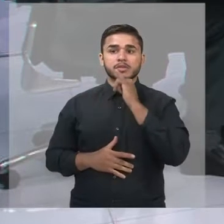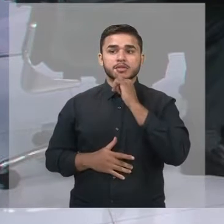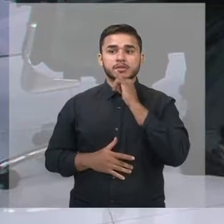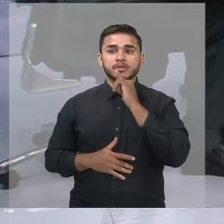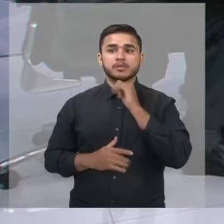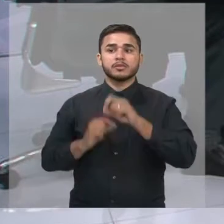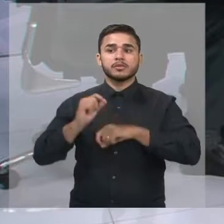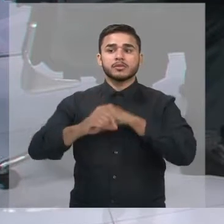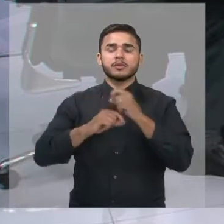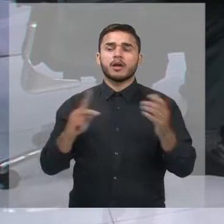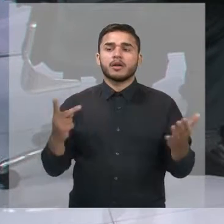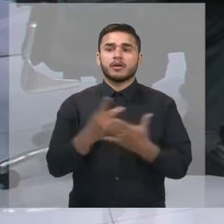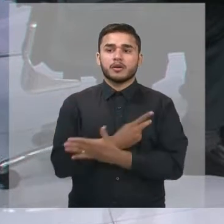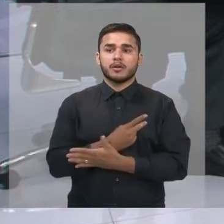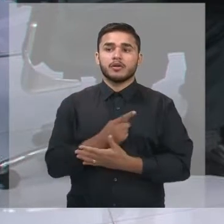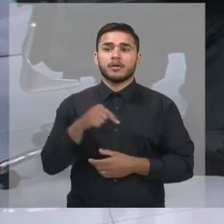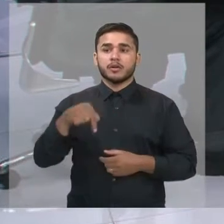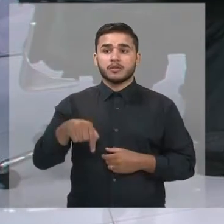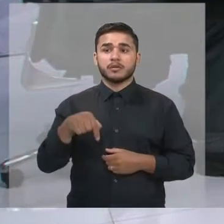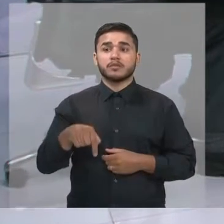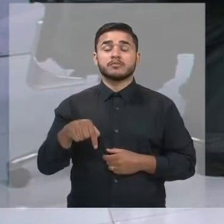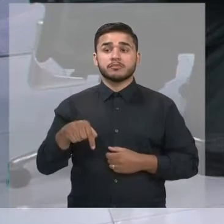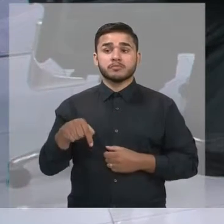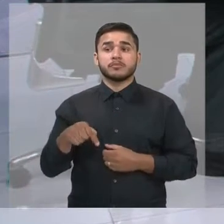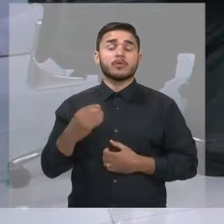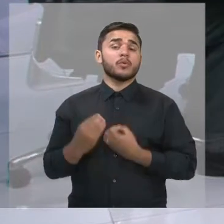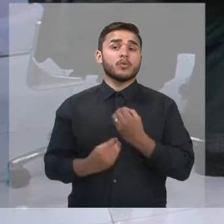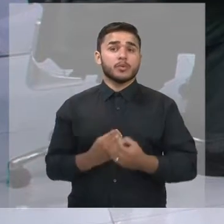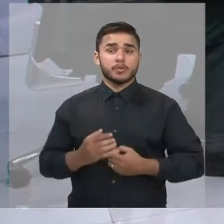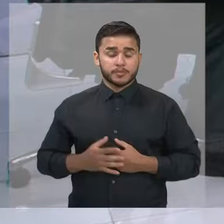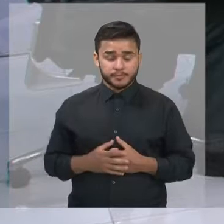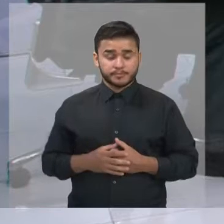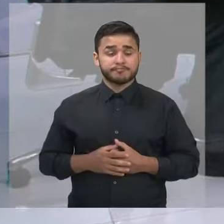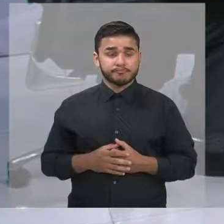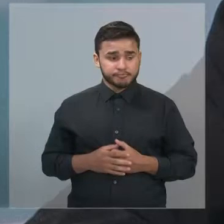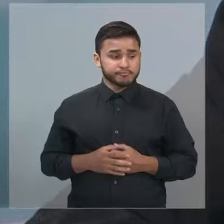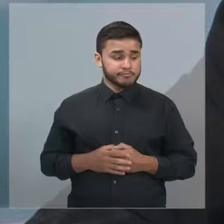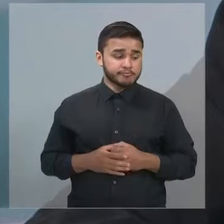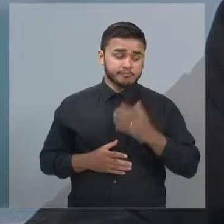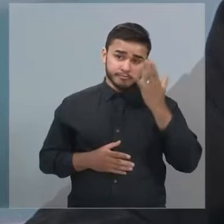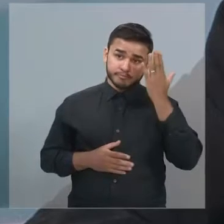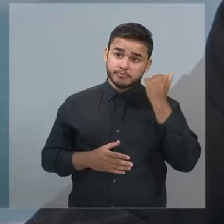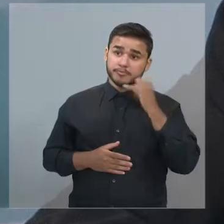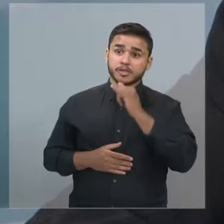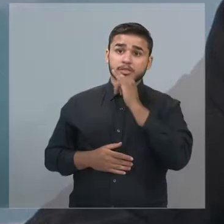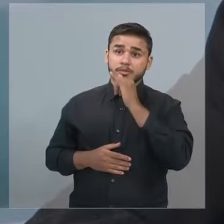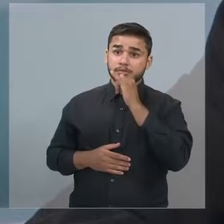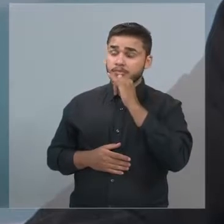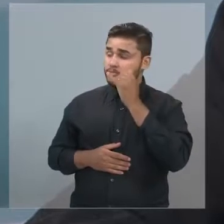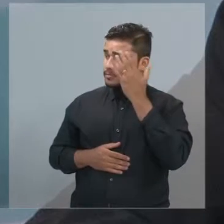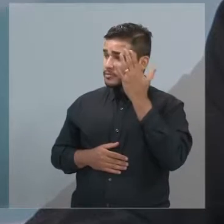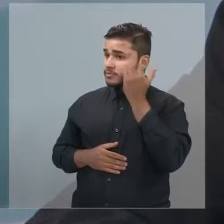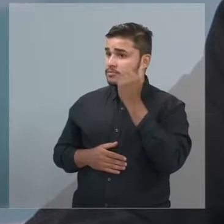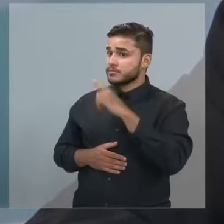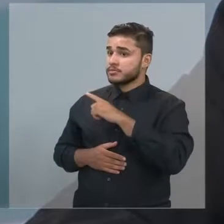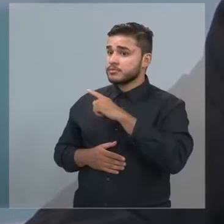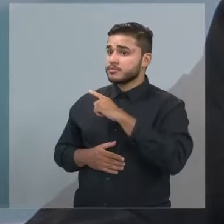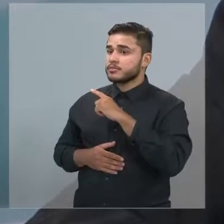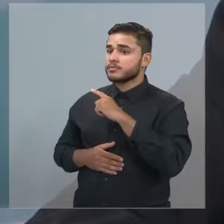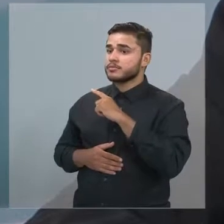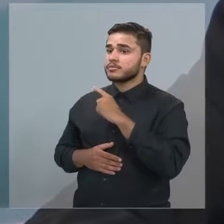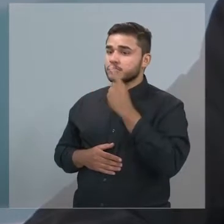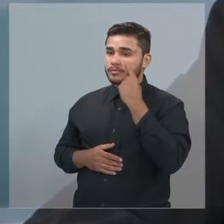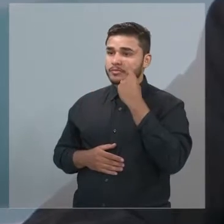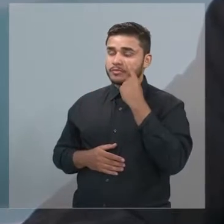vivenciado pelo Brasil, eu quero entender que é quem dirige o poder público, as instituições, que